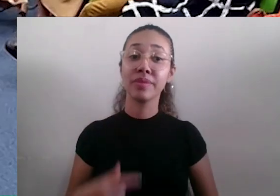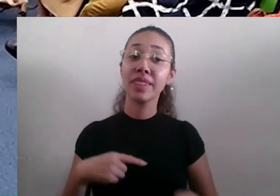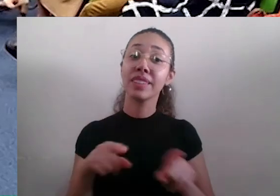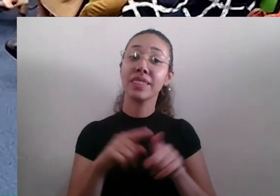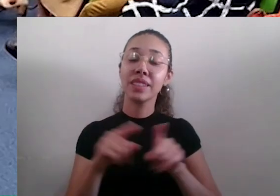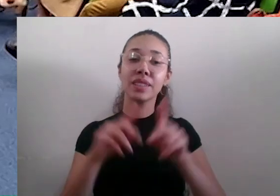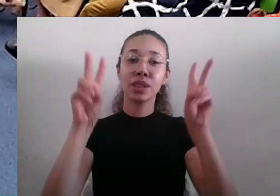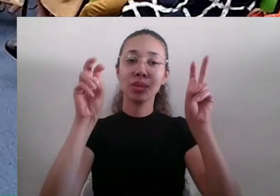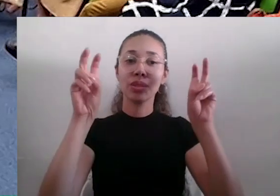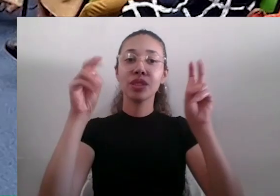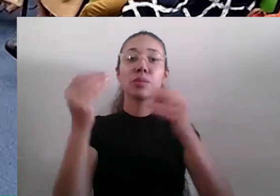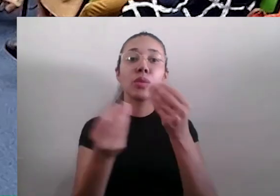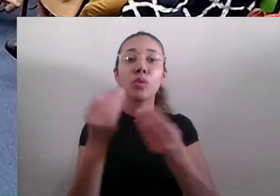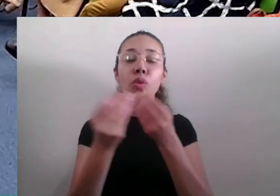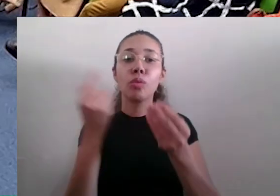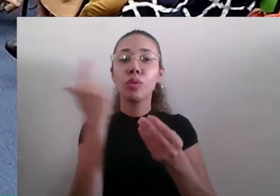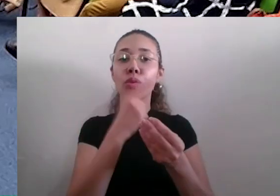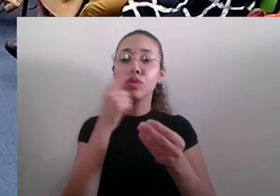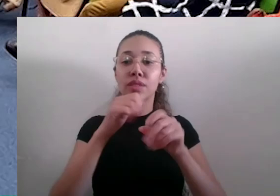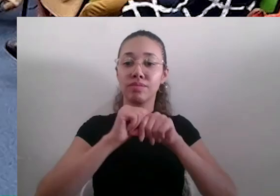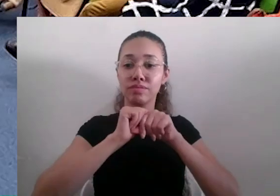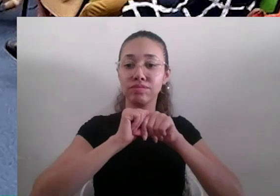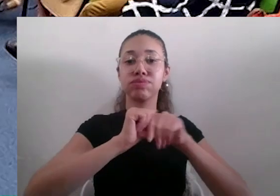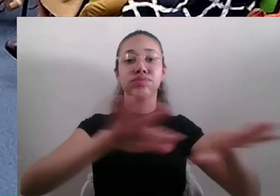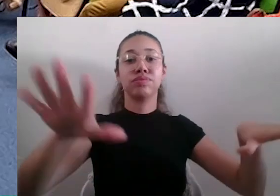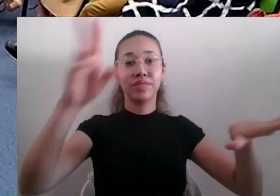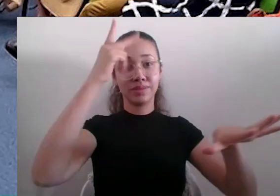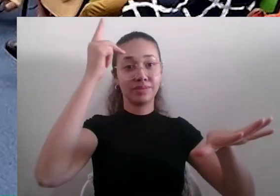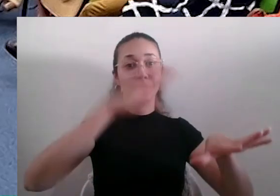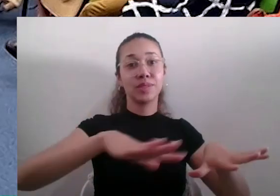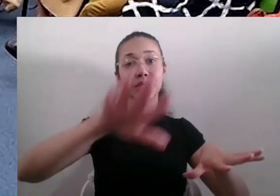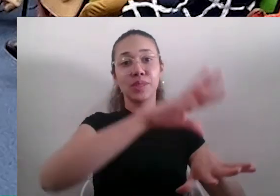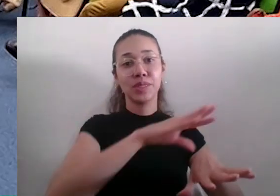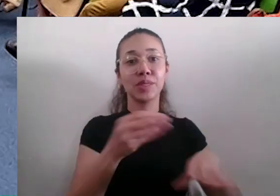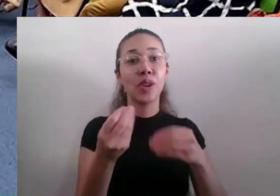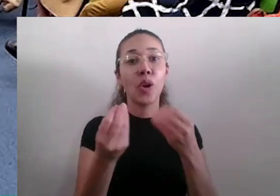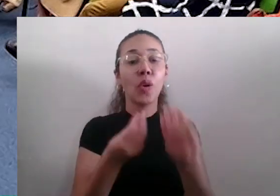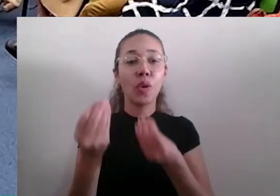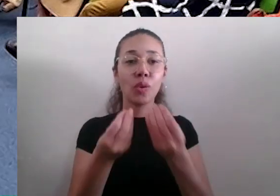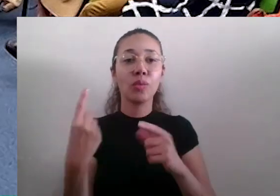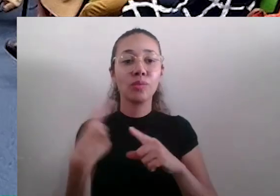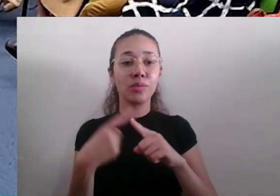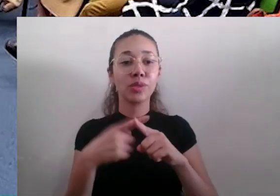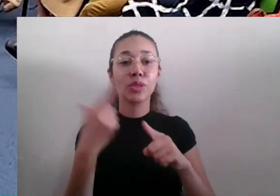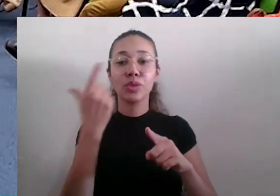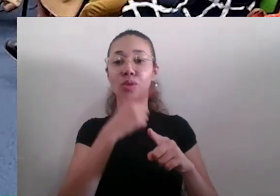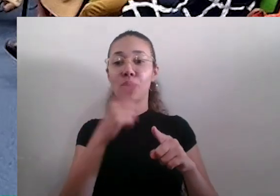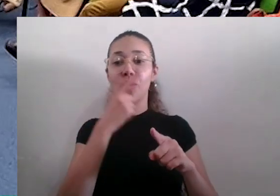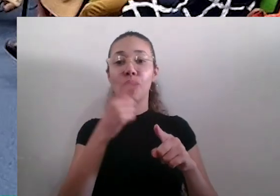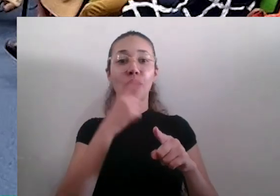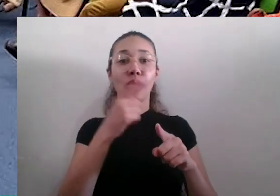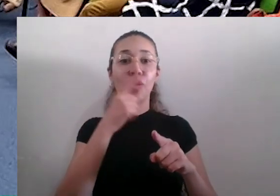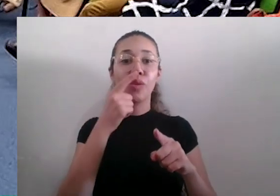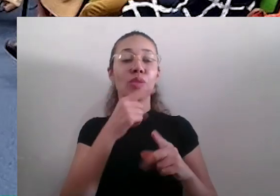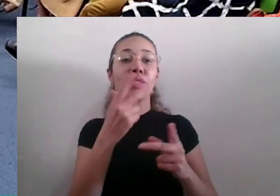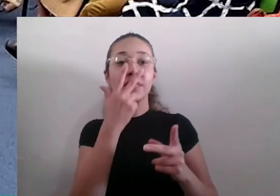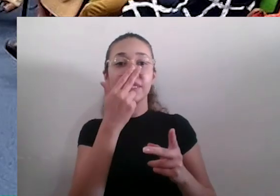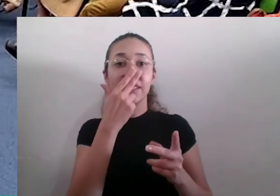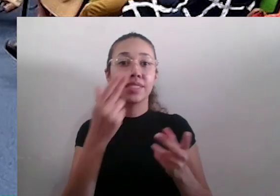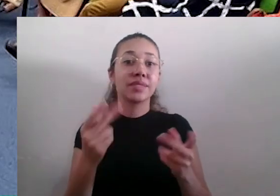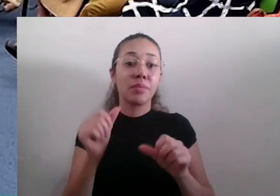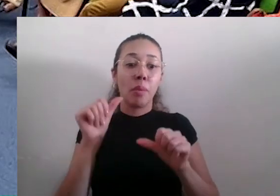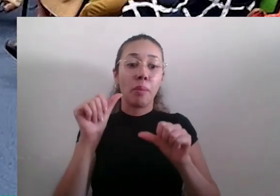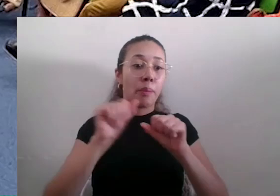conseguir atingir já que foi já que ganhou esse destaque né que a gente já tem aqui vamos dizer um poder porque